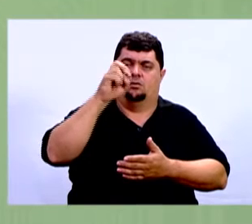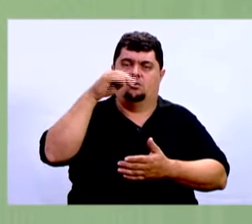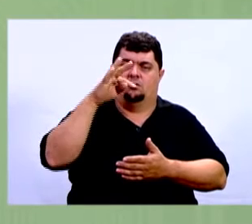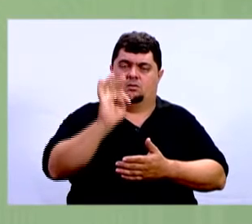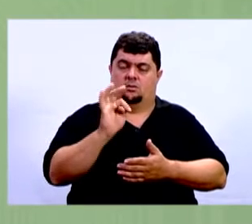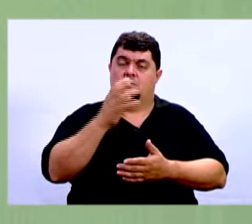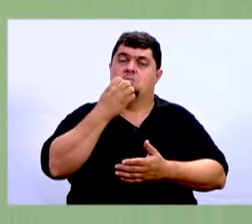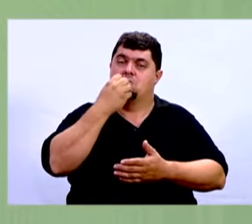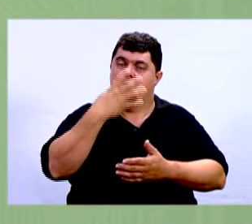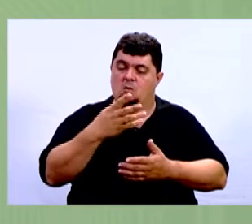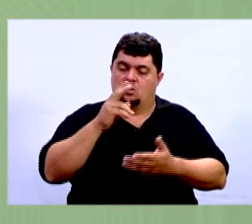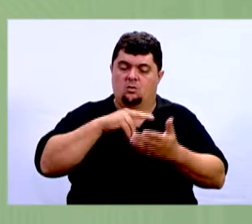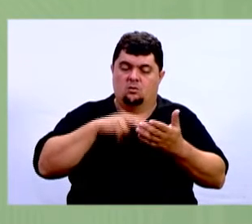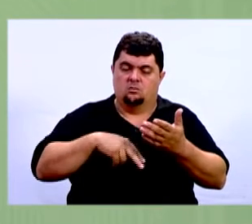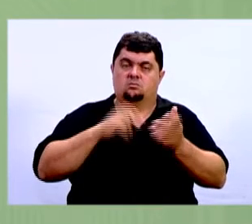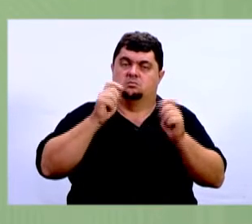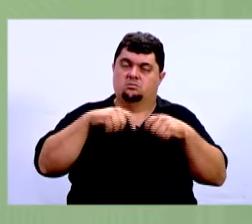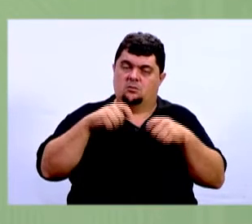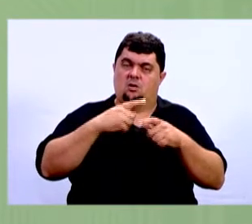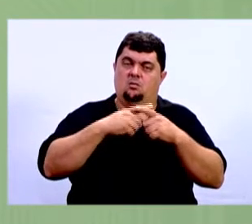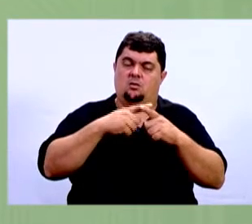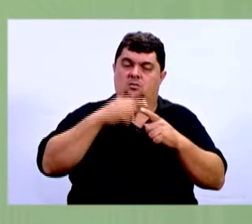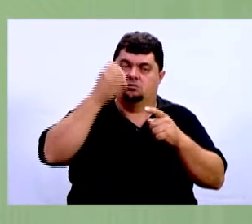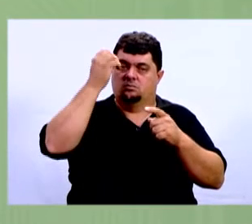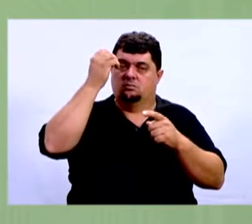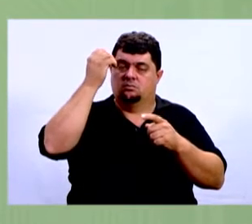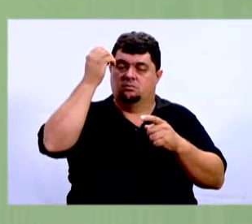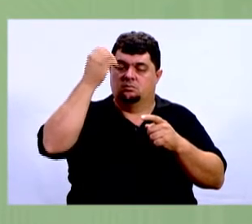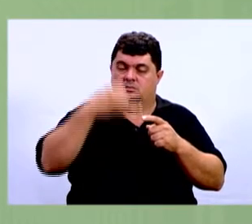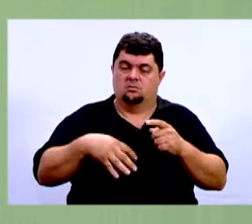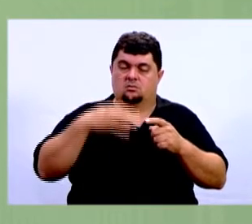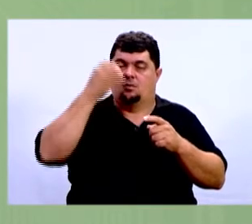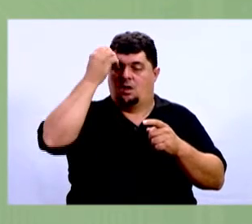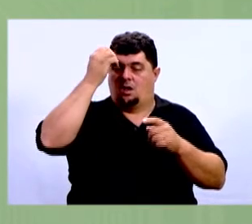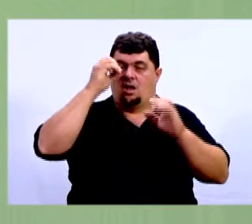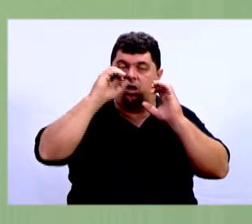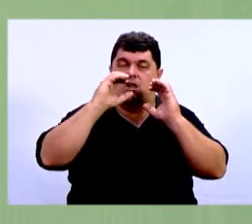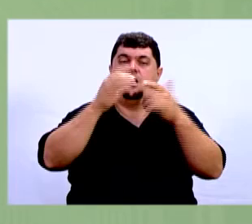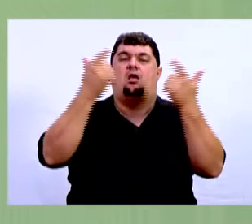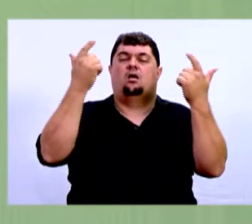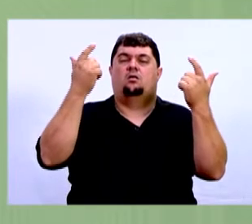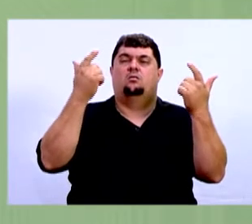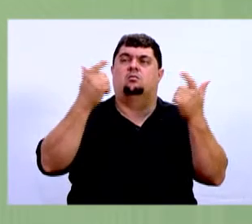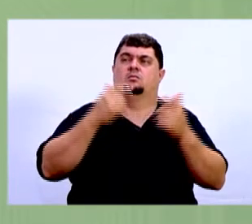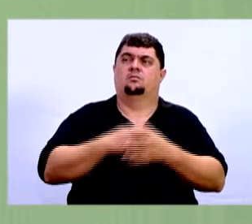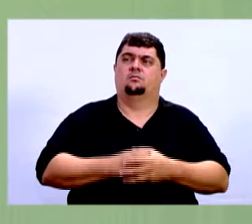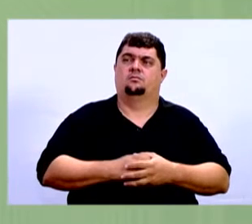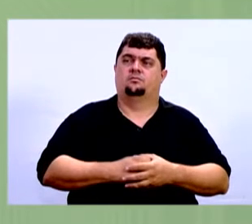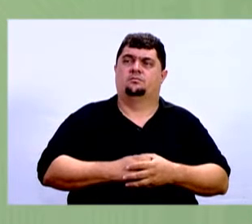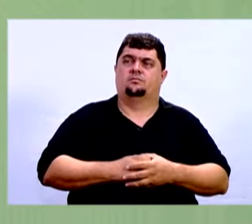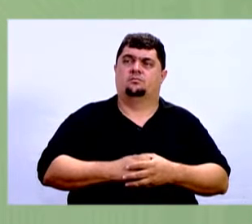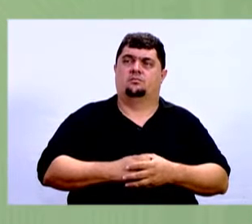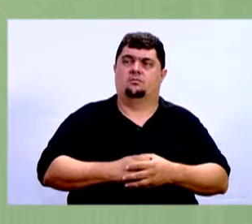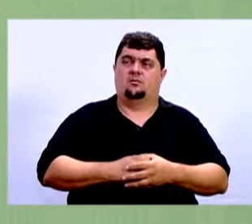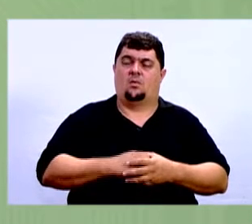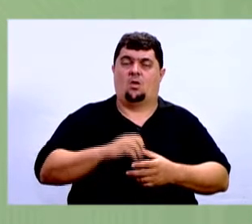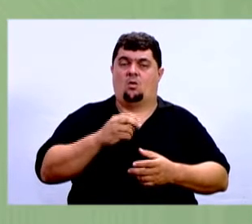uma explicação detalhada do que vem a ser pesquisa-ação. Pesquisa participante ou uma